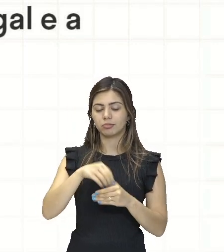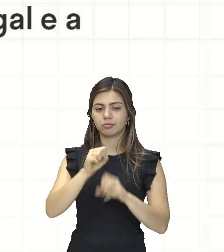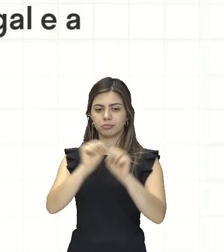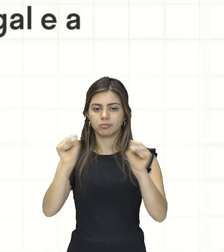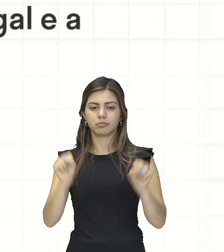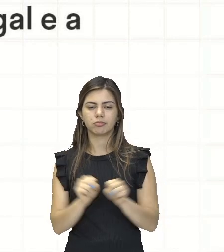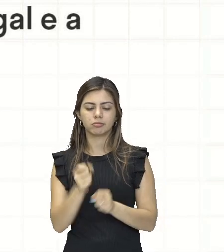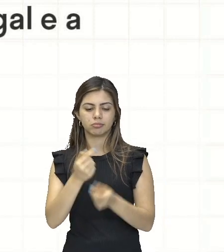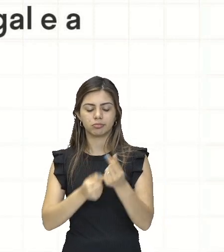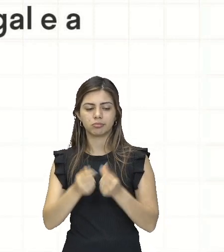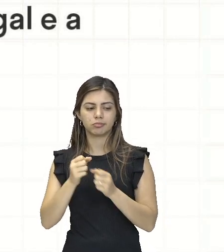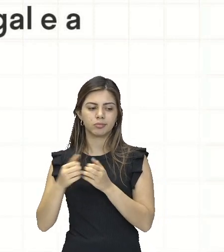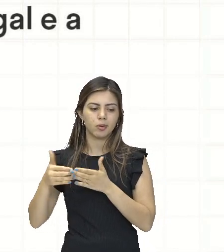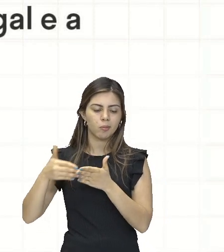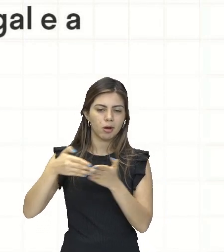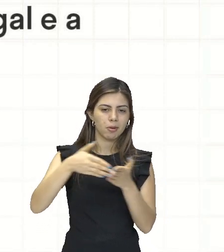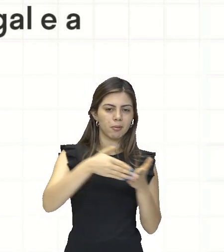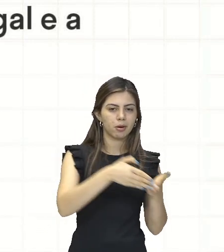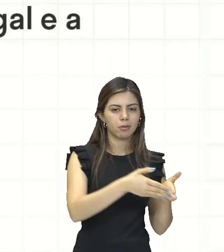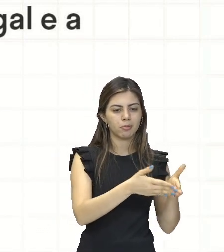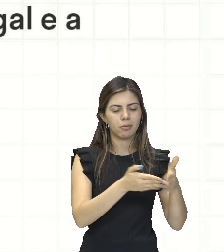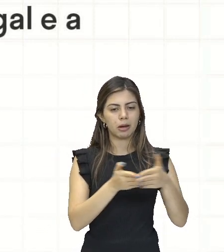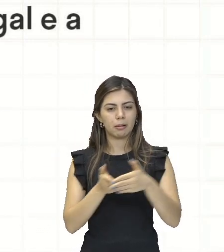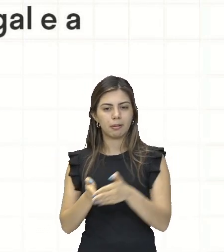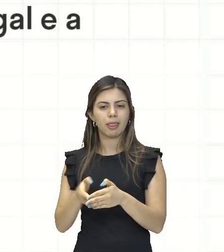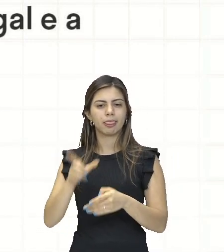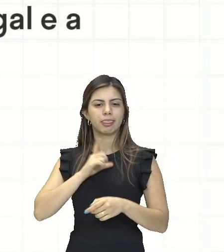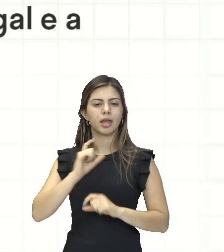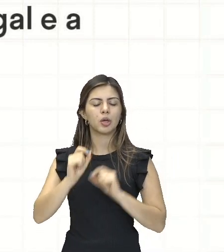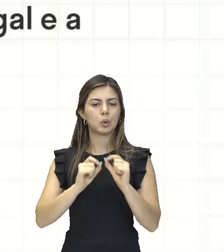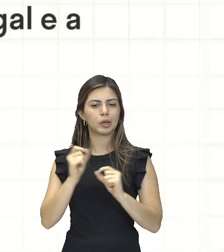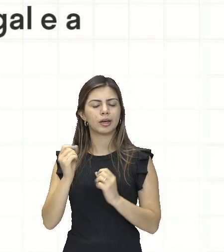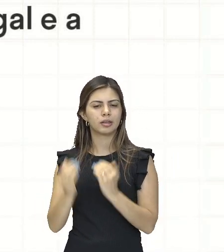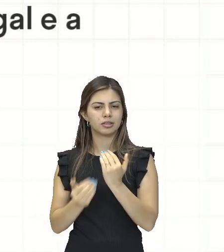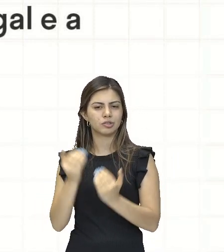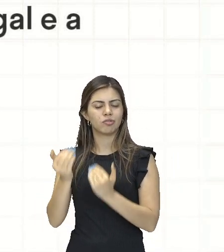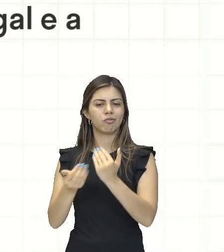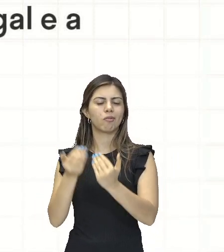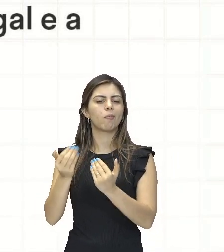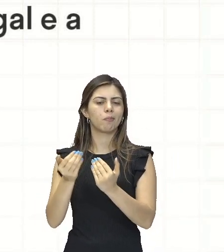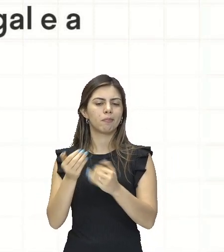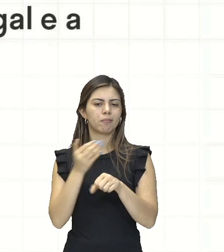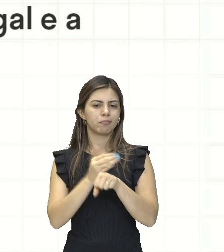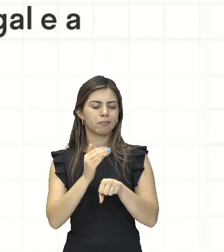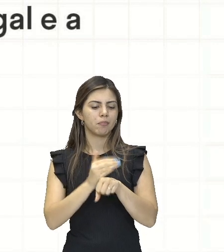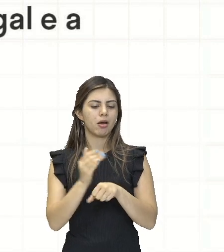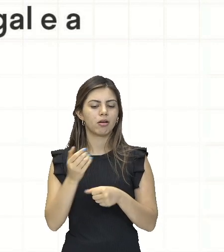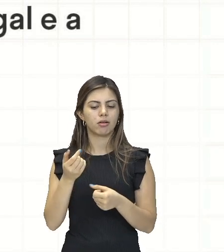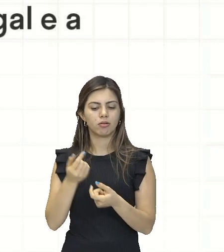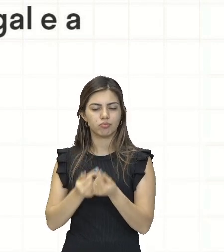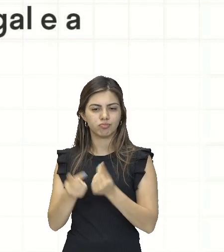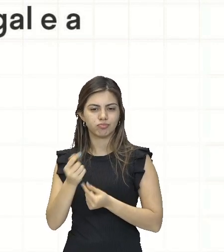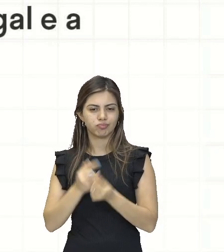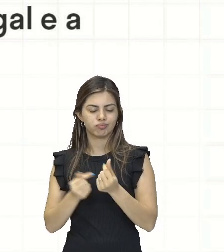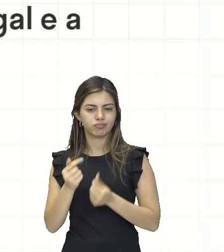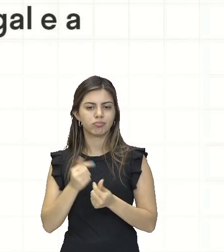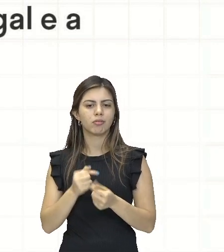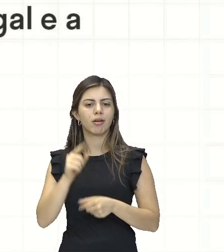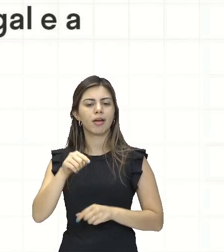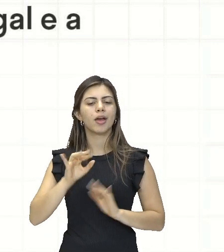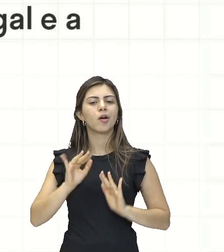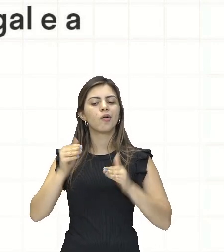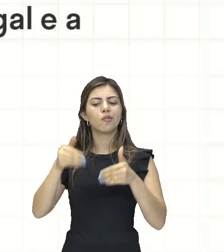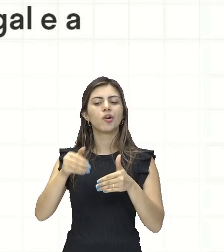ou marítimo, nós vamos observar aí o desenvolvimento, né, de práticas comerciais que vai visar justamente